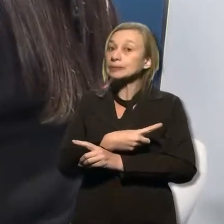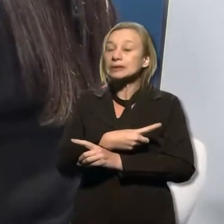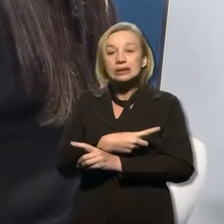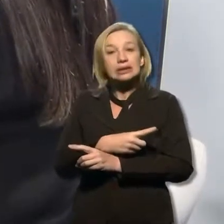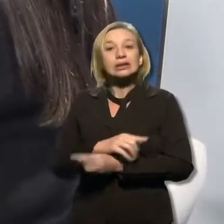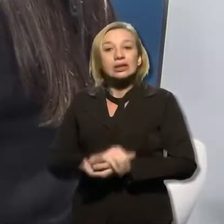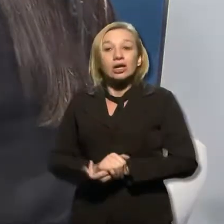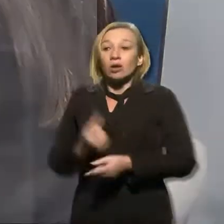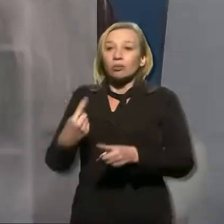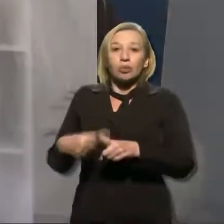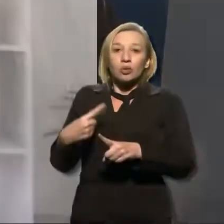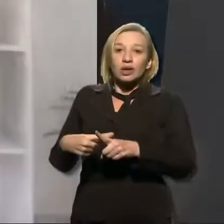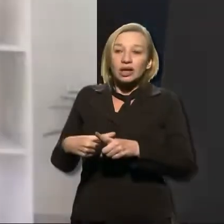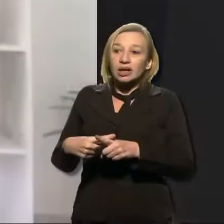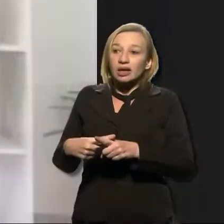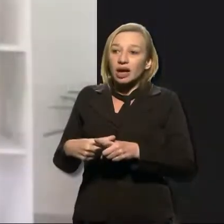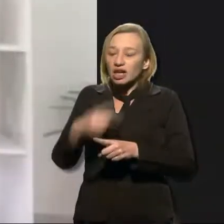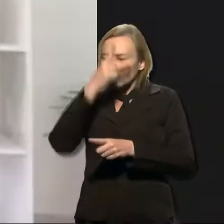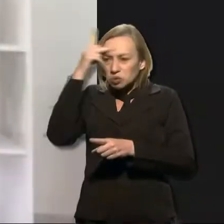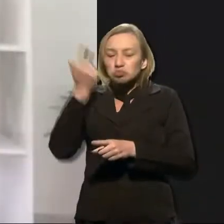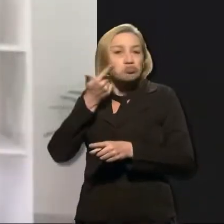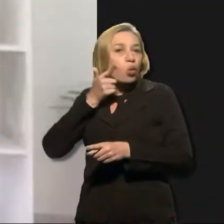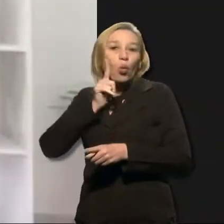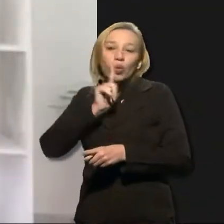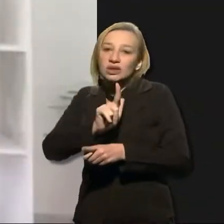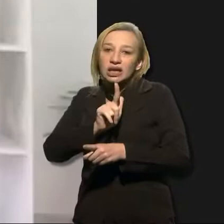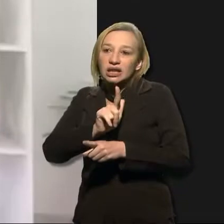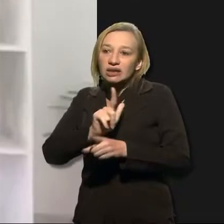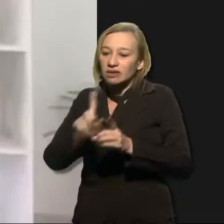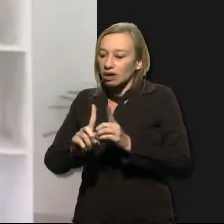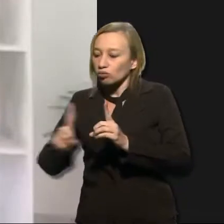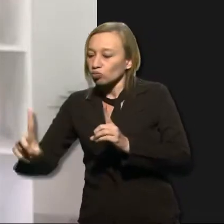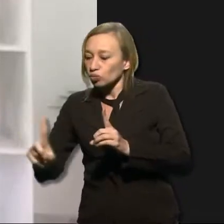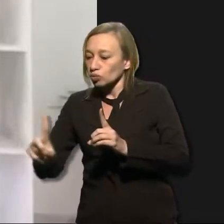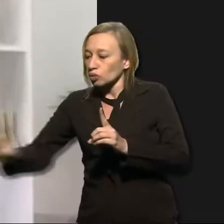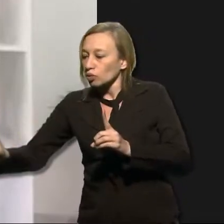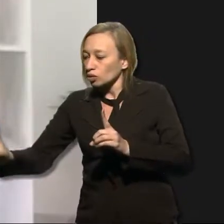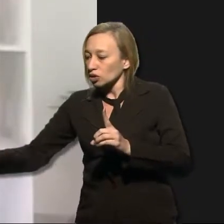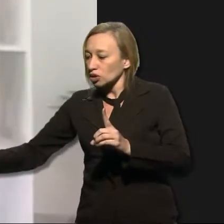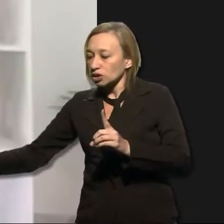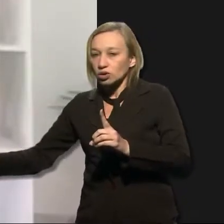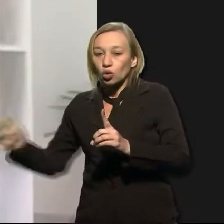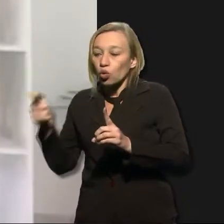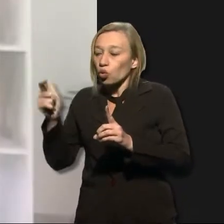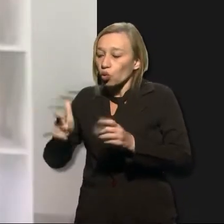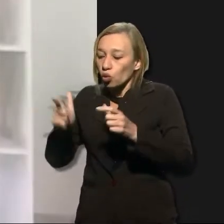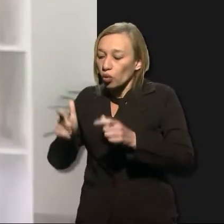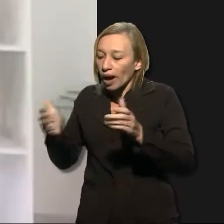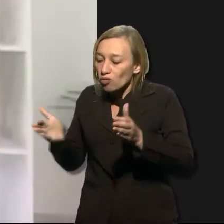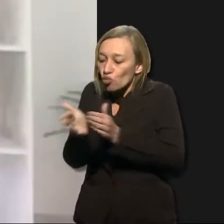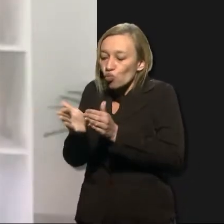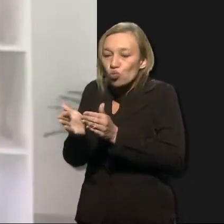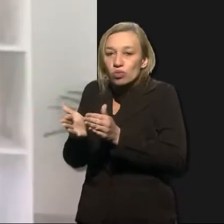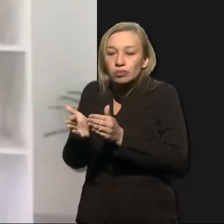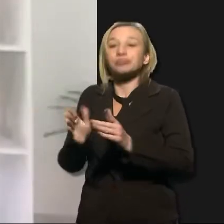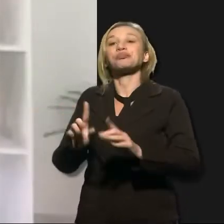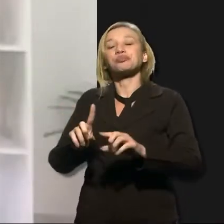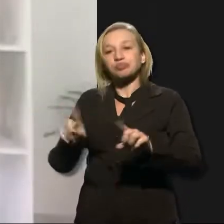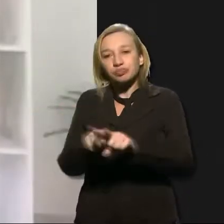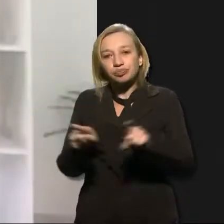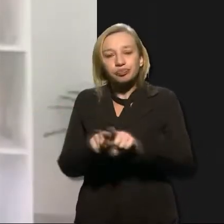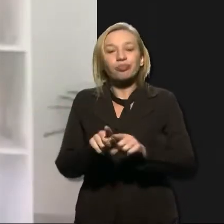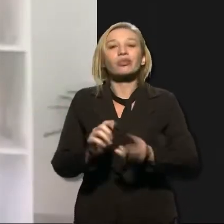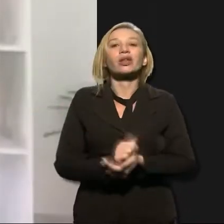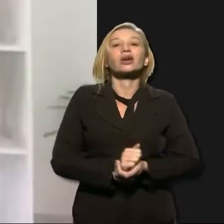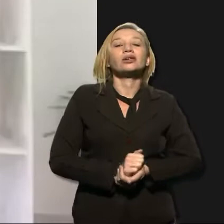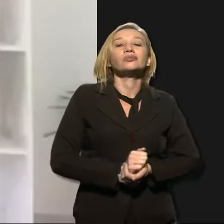se torna um drama, porque efetivamente as pessoas não conseguem ficar longe uma das outras, mas para além disso